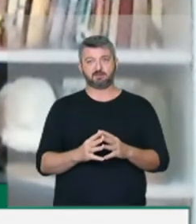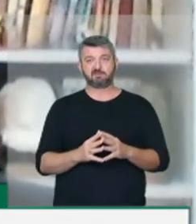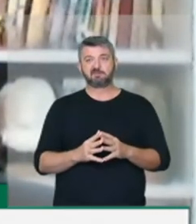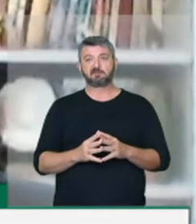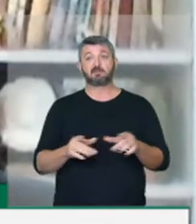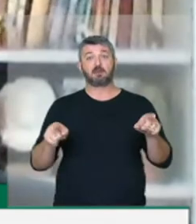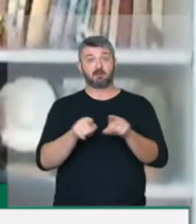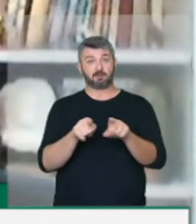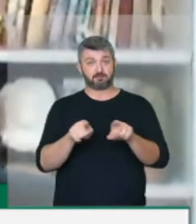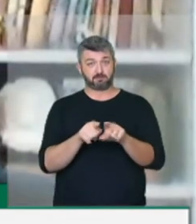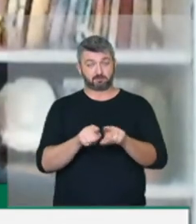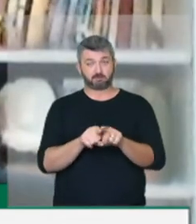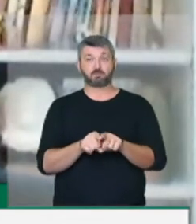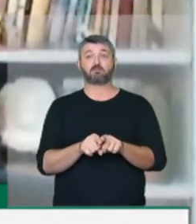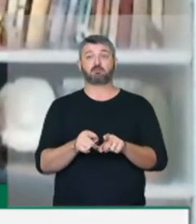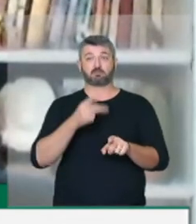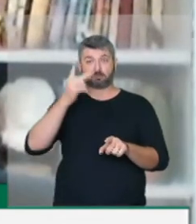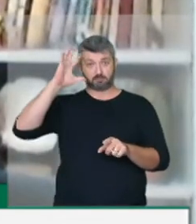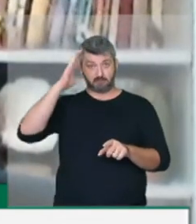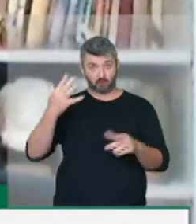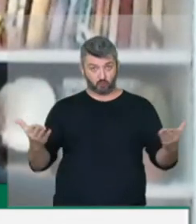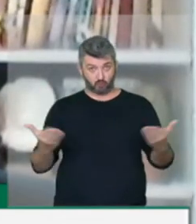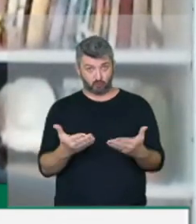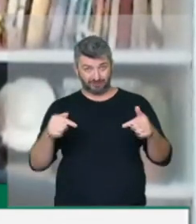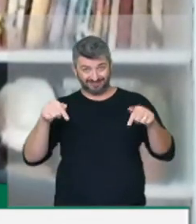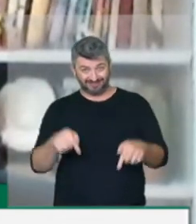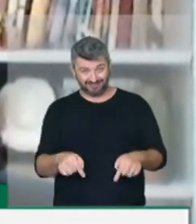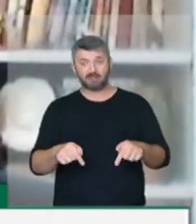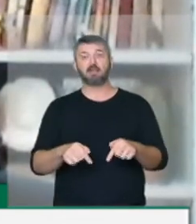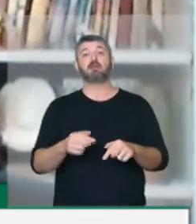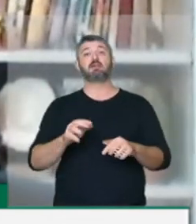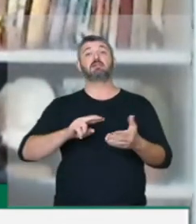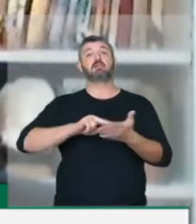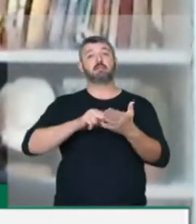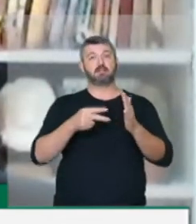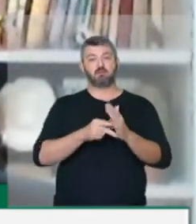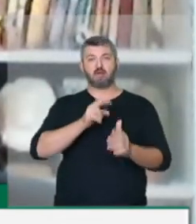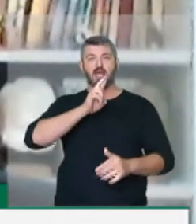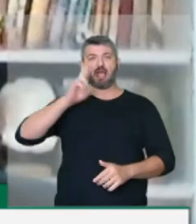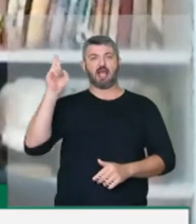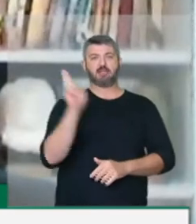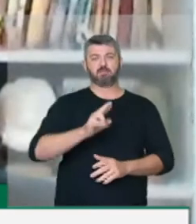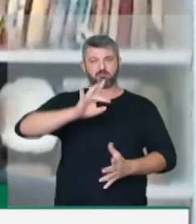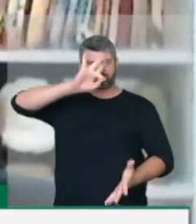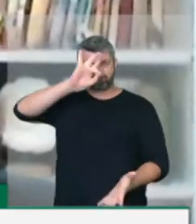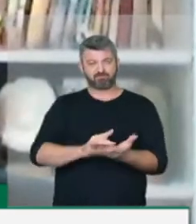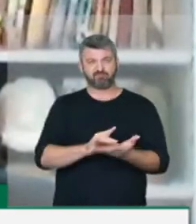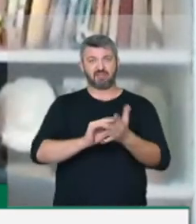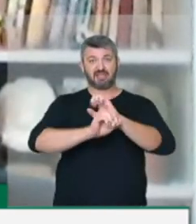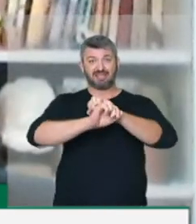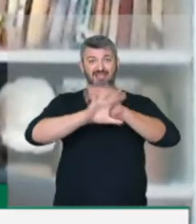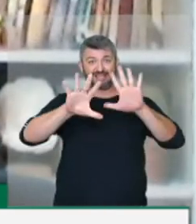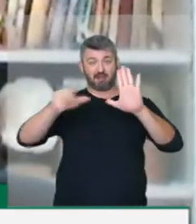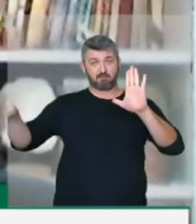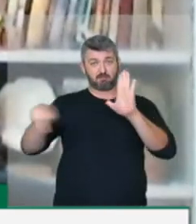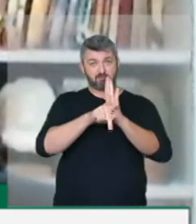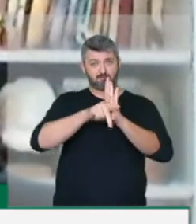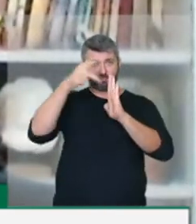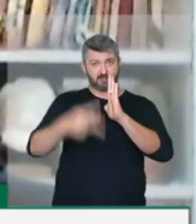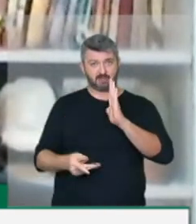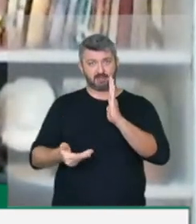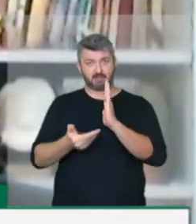Queria também destacar que a decisão de hoje deve representar uma resposta efetiva e clara da Câmara dos